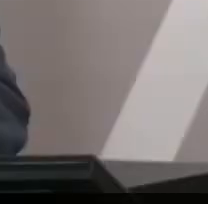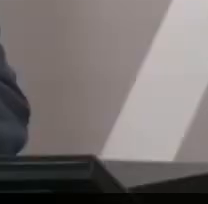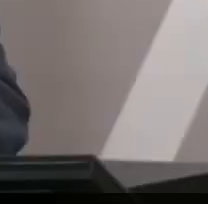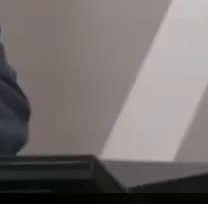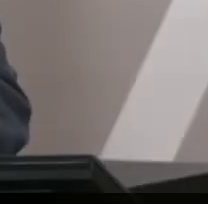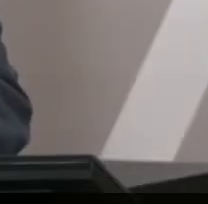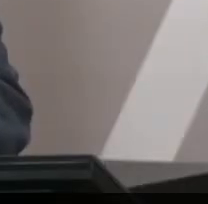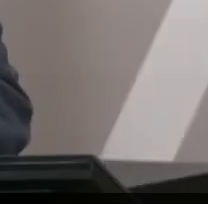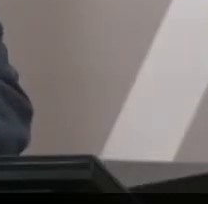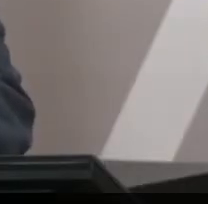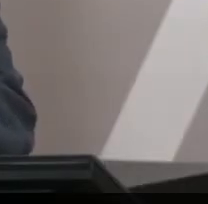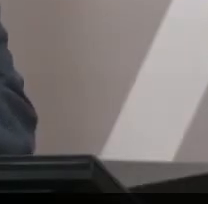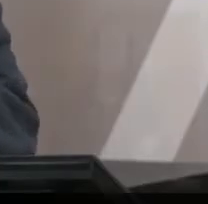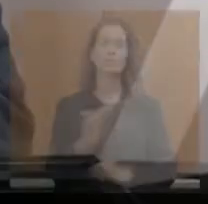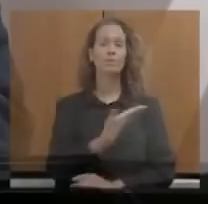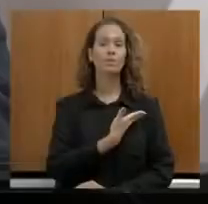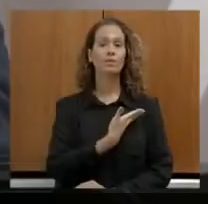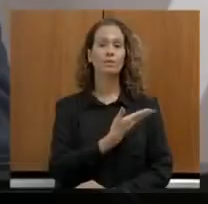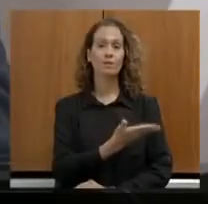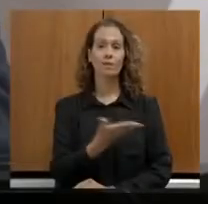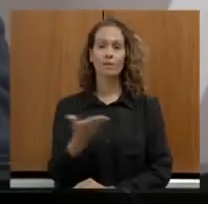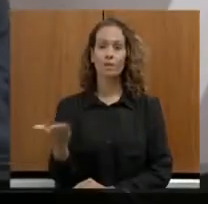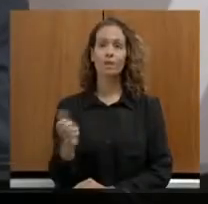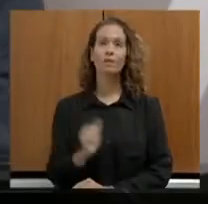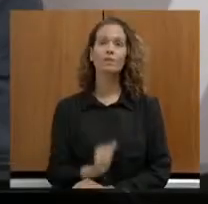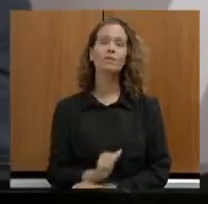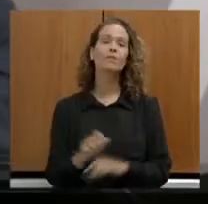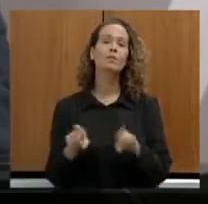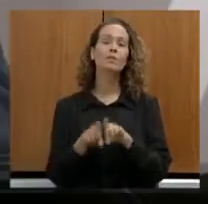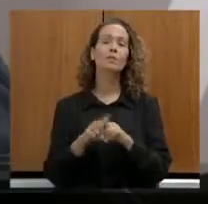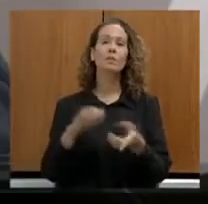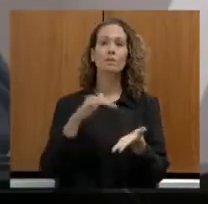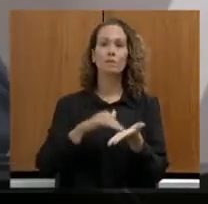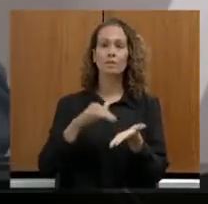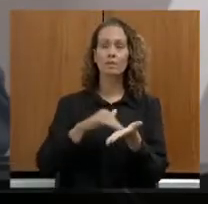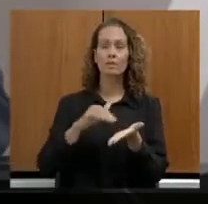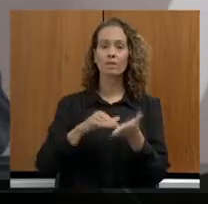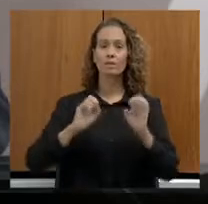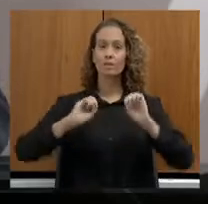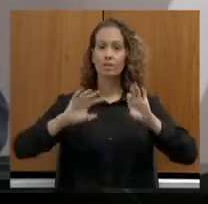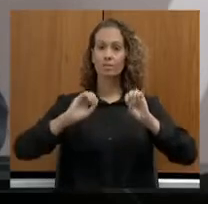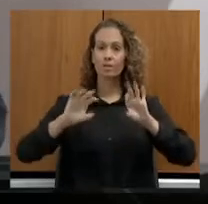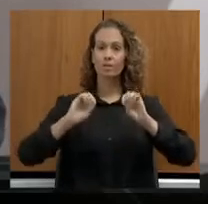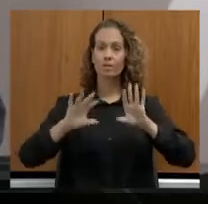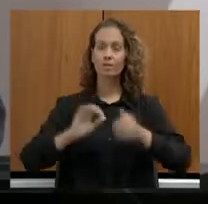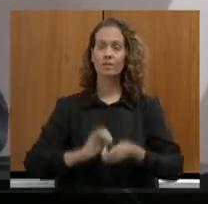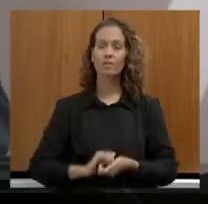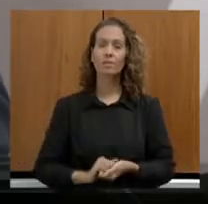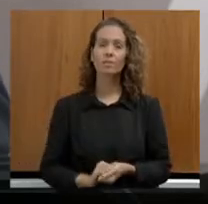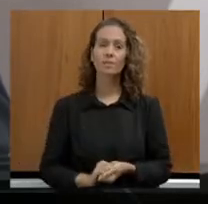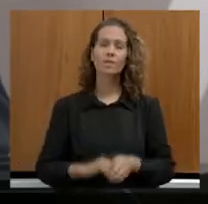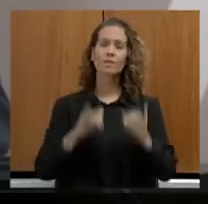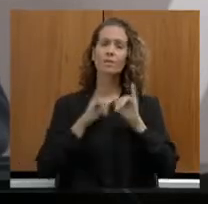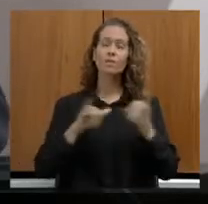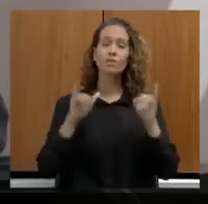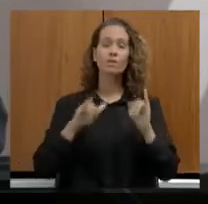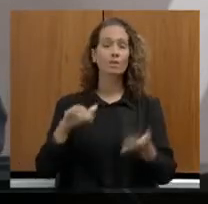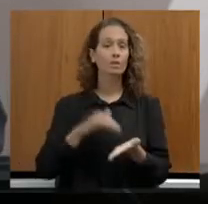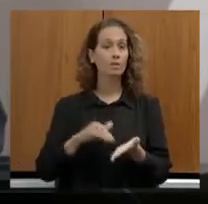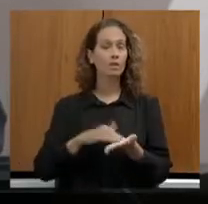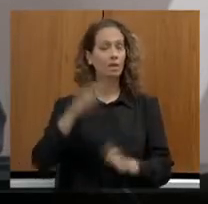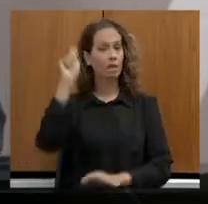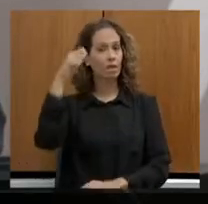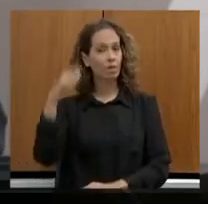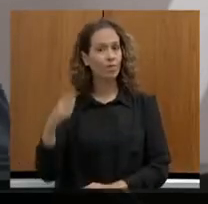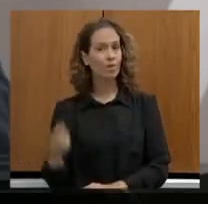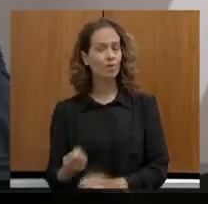todos os caríssimos colegas componentes da Secretaria da Educação dizer secretária que há uma